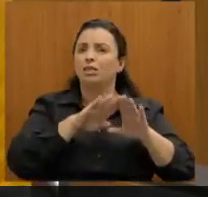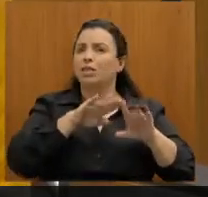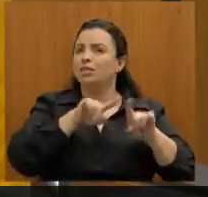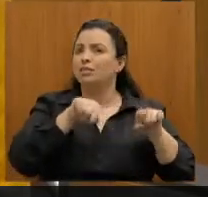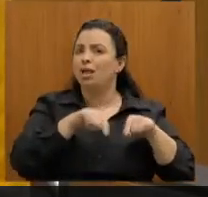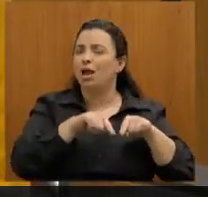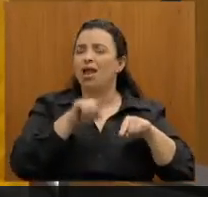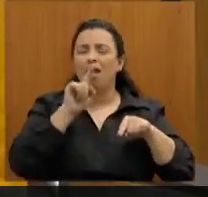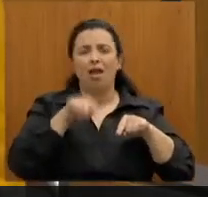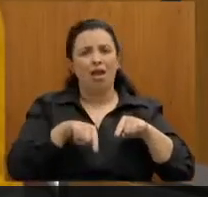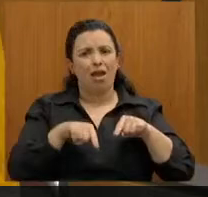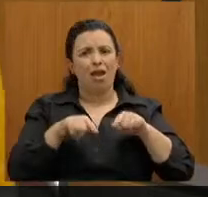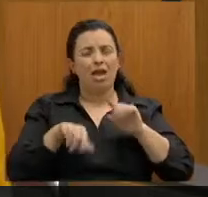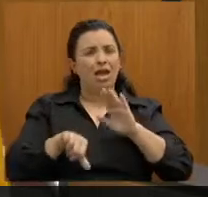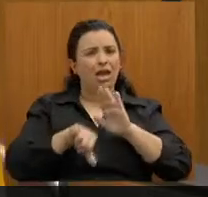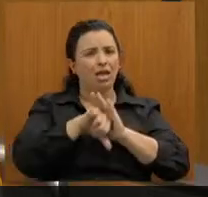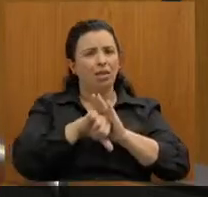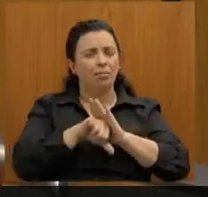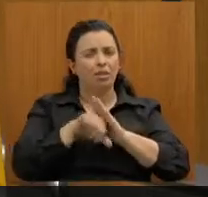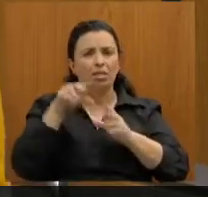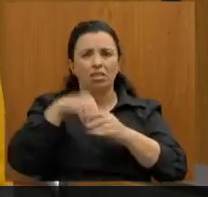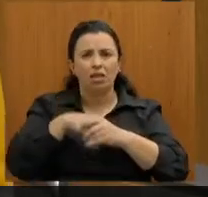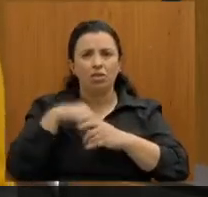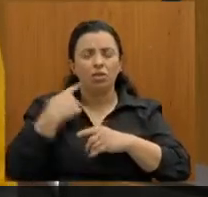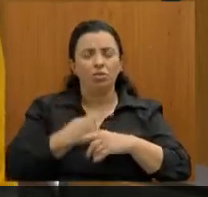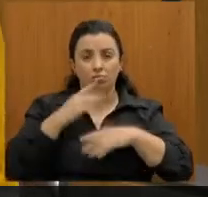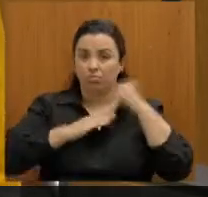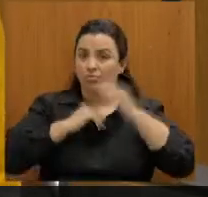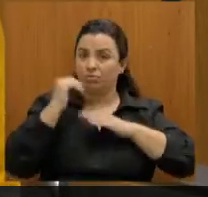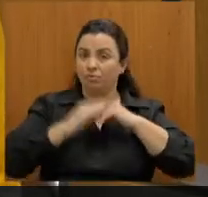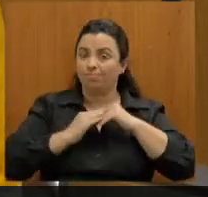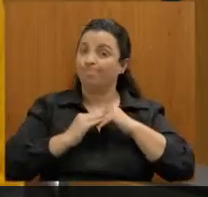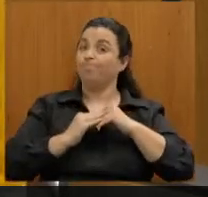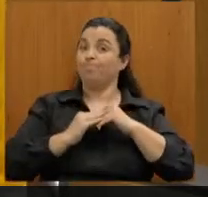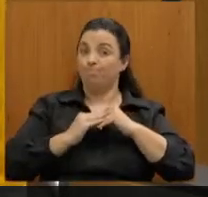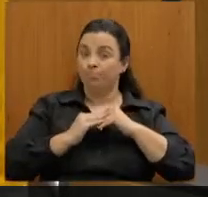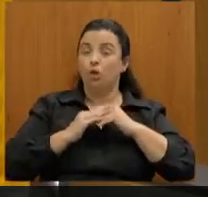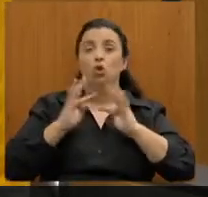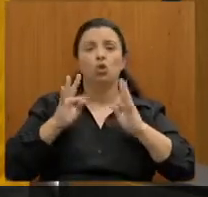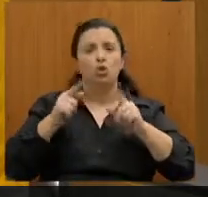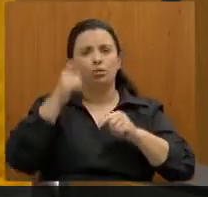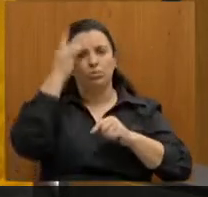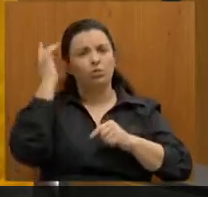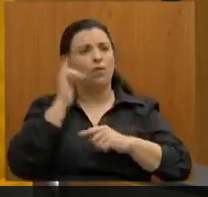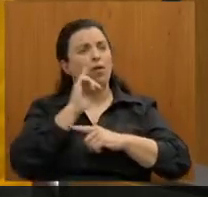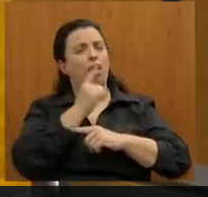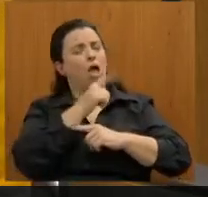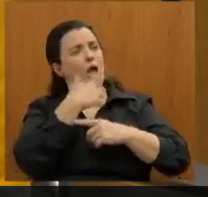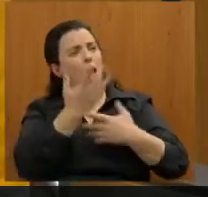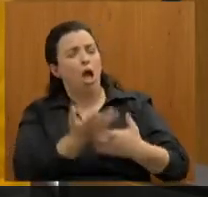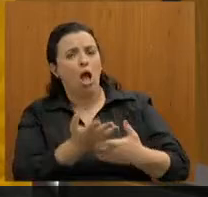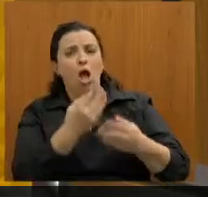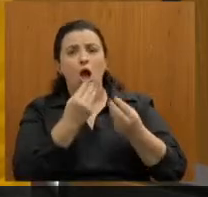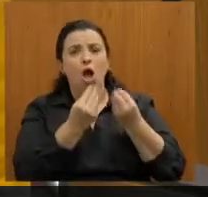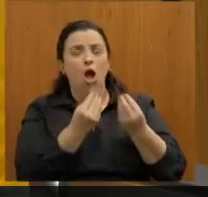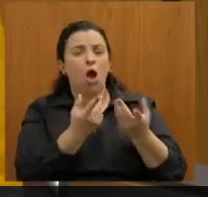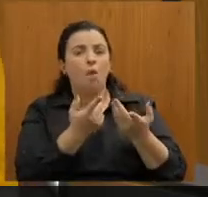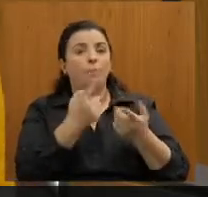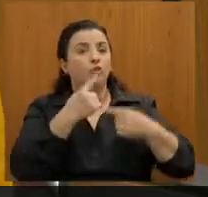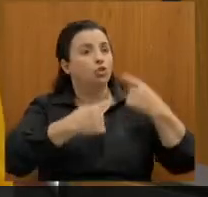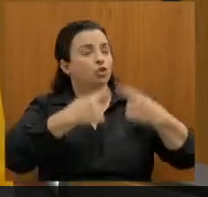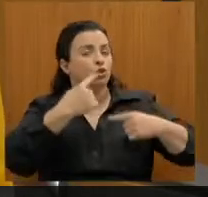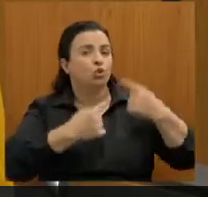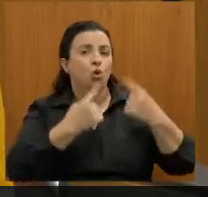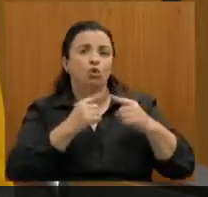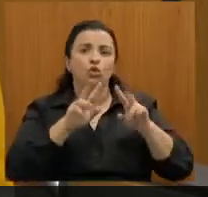criminalização da nossa profissão então todos aqueles que apontam o dedo para professora que quer discutir a situação da mulher